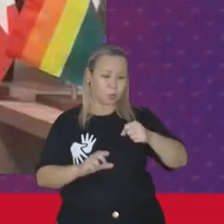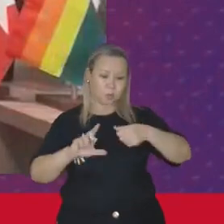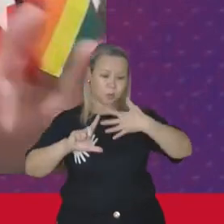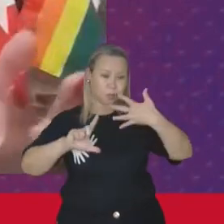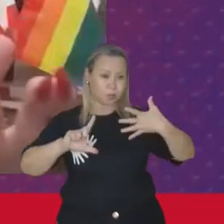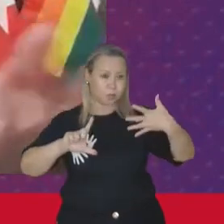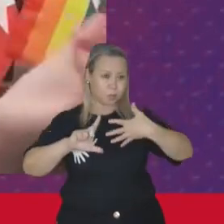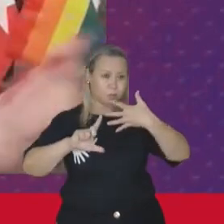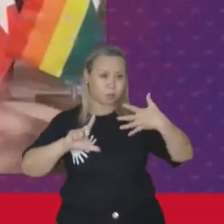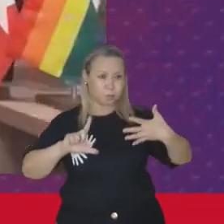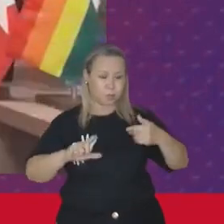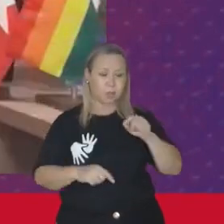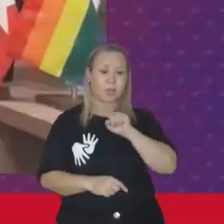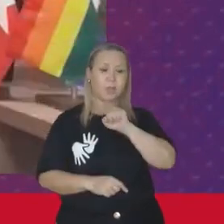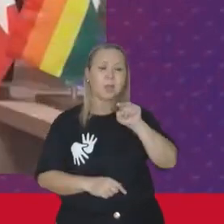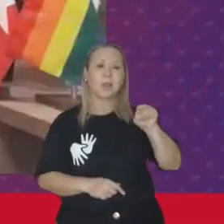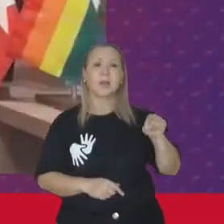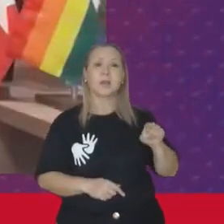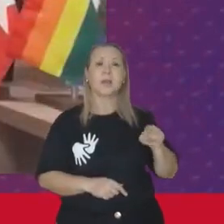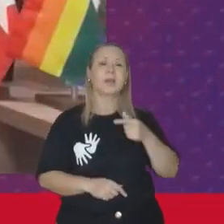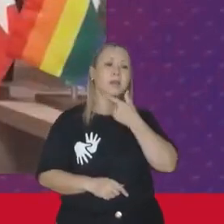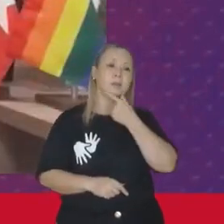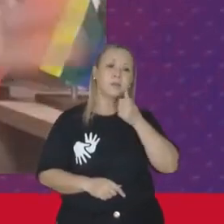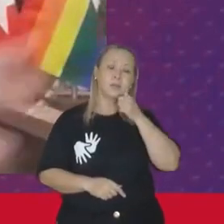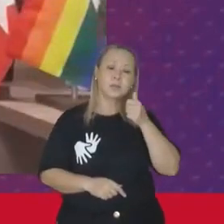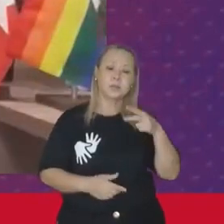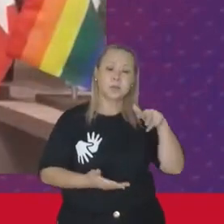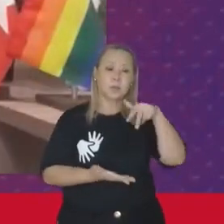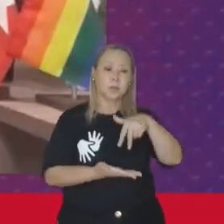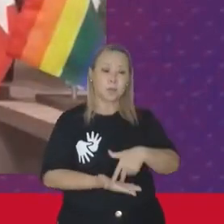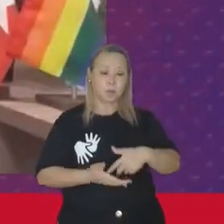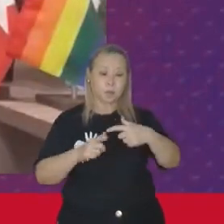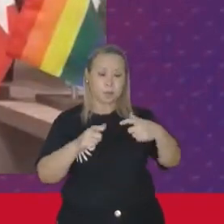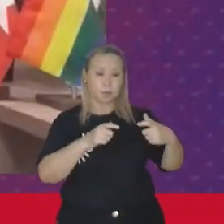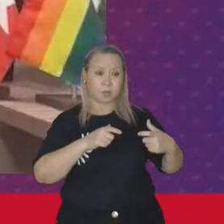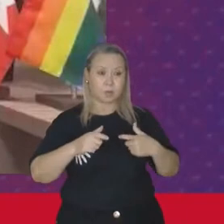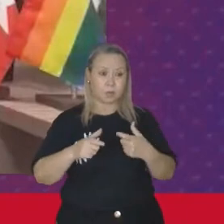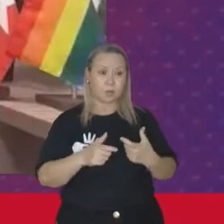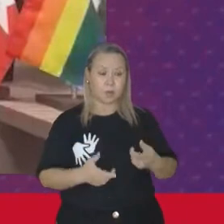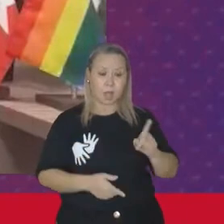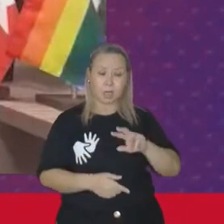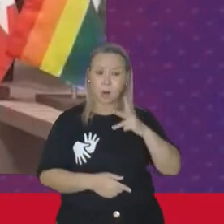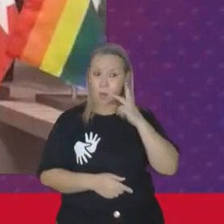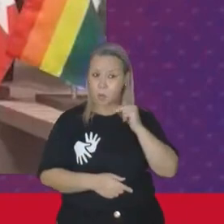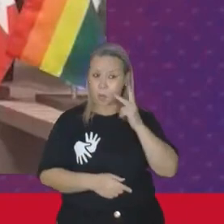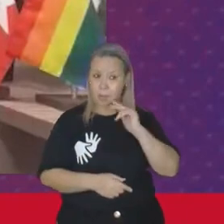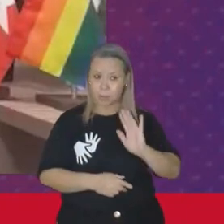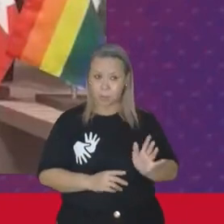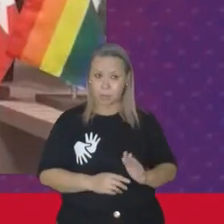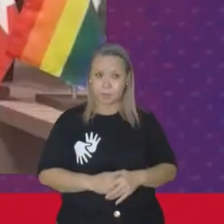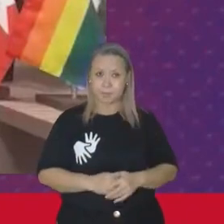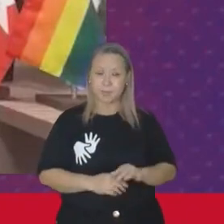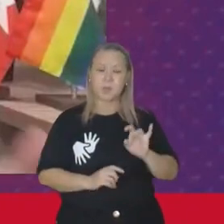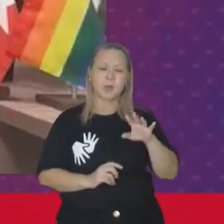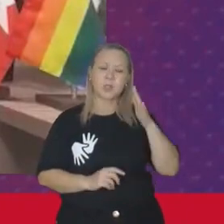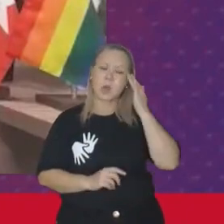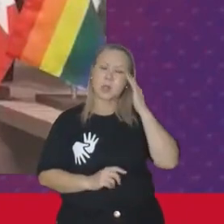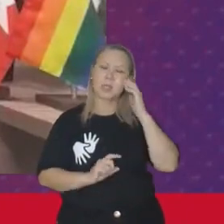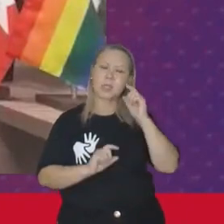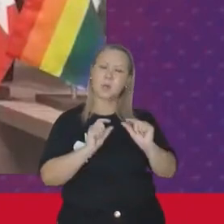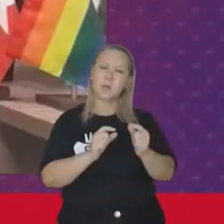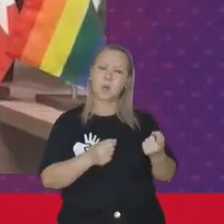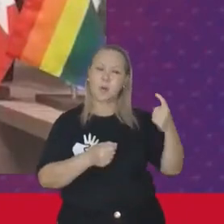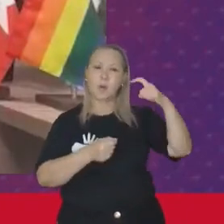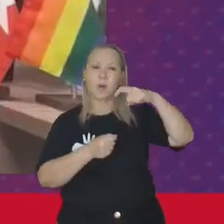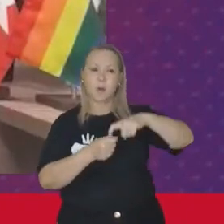todas aqueles e aquelas que ocupam esse espaço não cisgênero, podemos dizer, né? Para a gente só entender um pouquinho, a gente